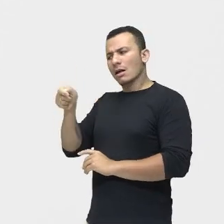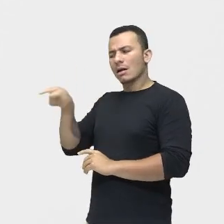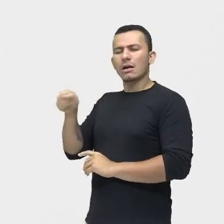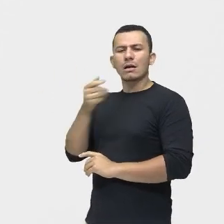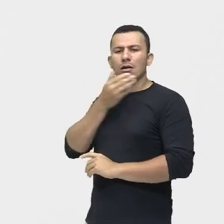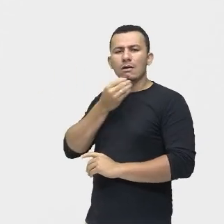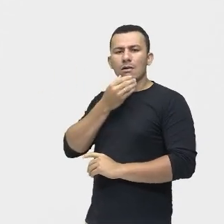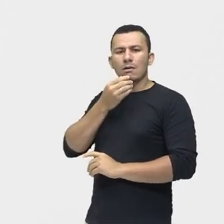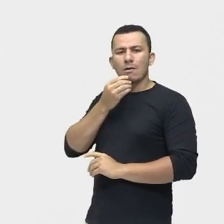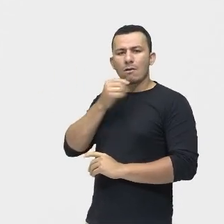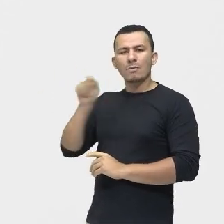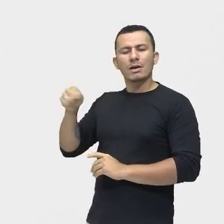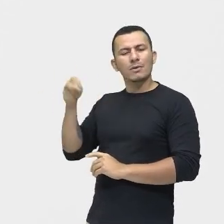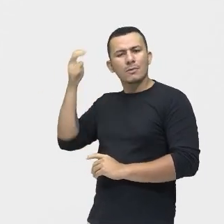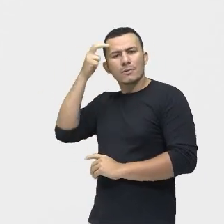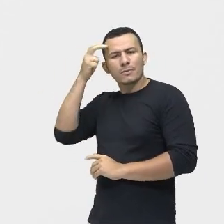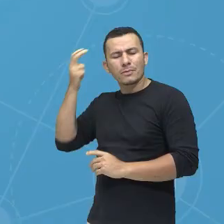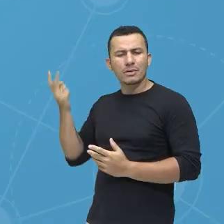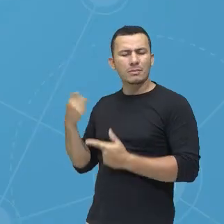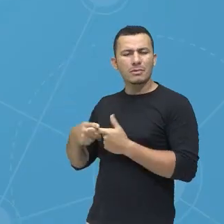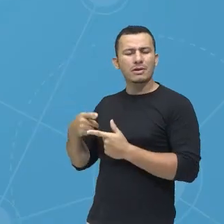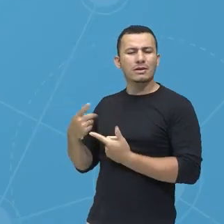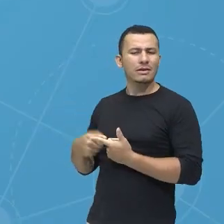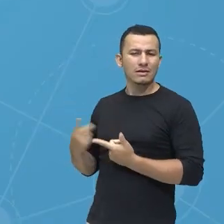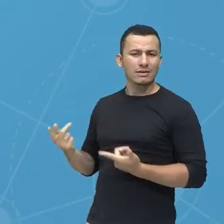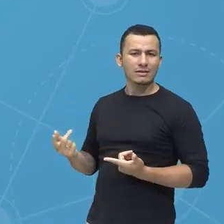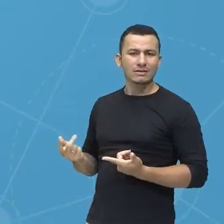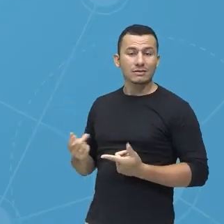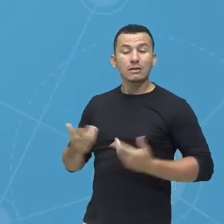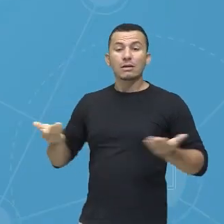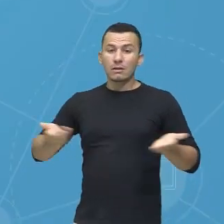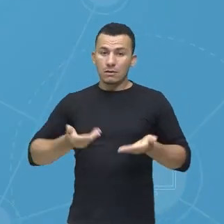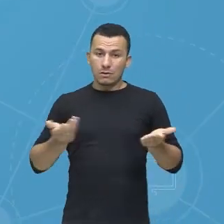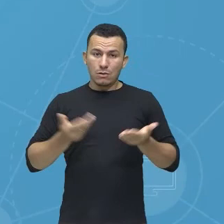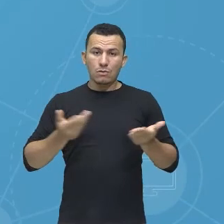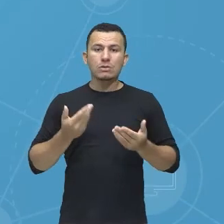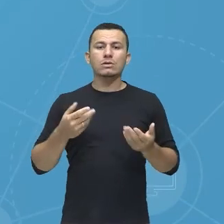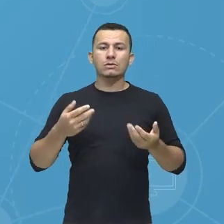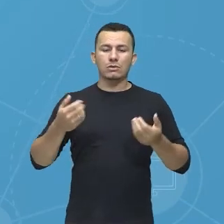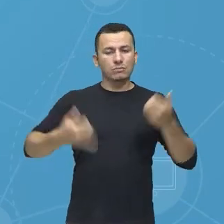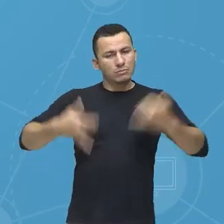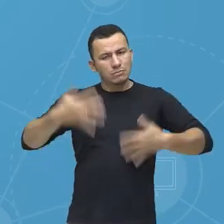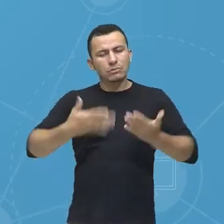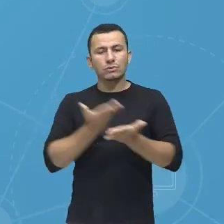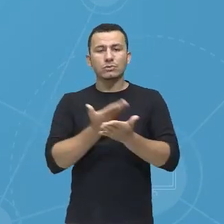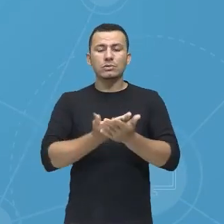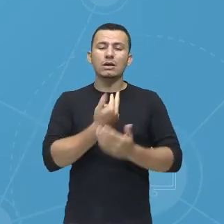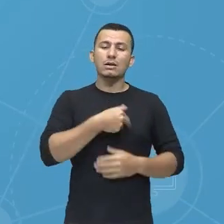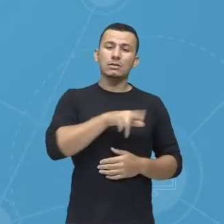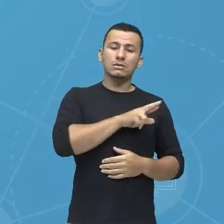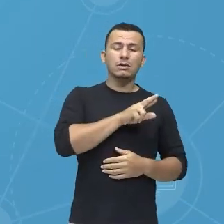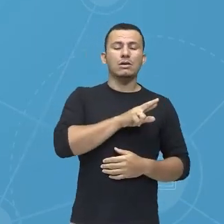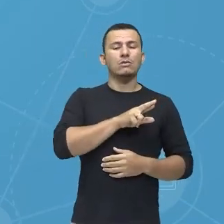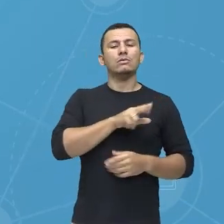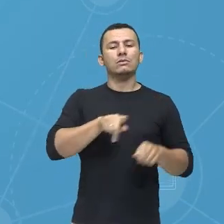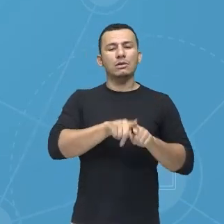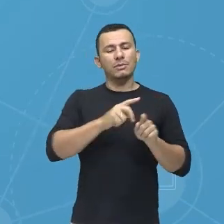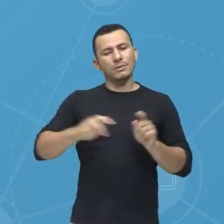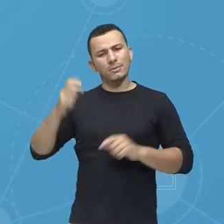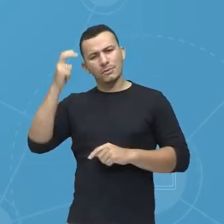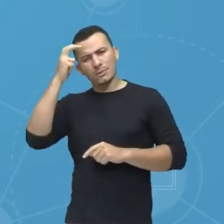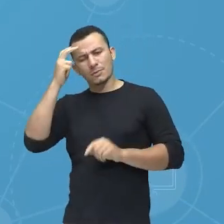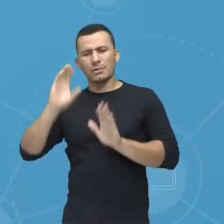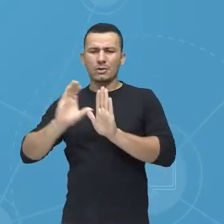essa atividade como cultura? Vejam bem, hoje nós estamos vendo religião e cultura e vimos o conceito de cultura.